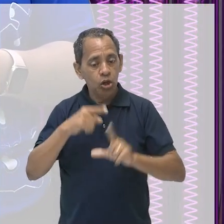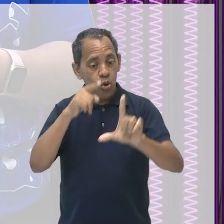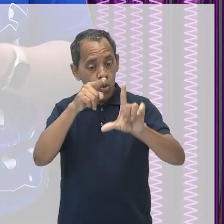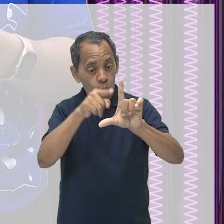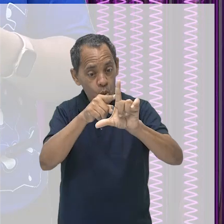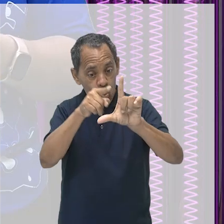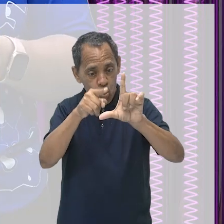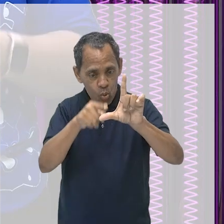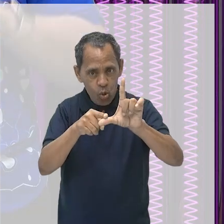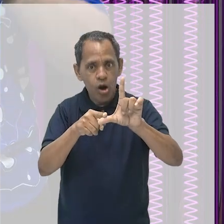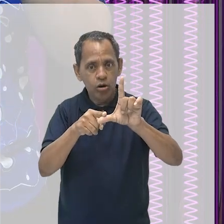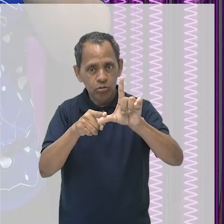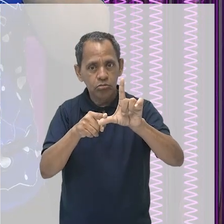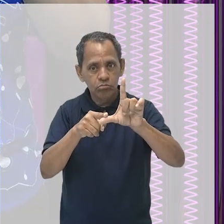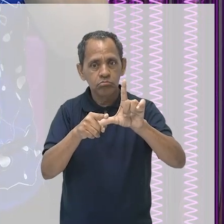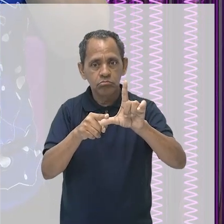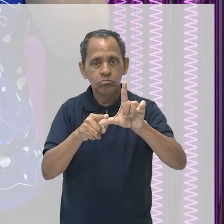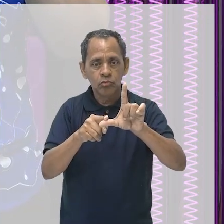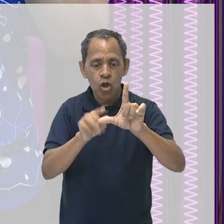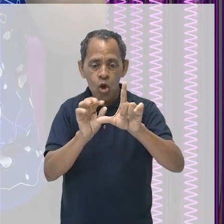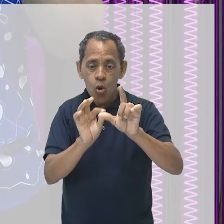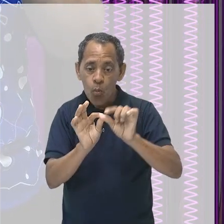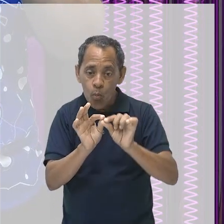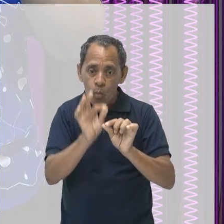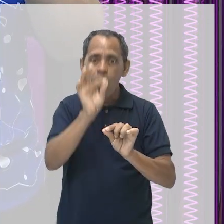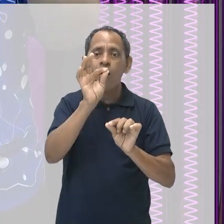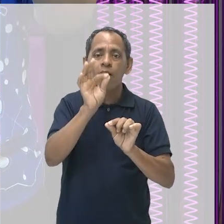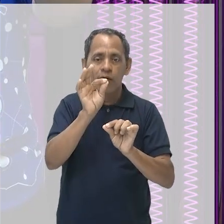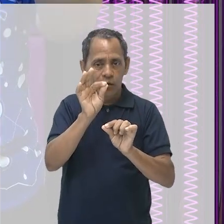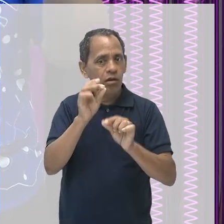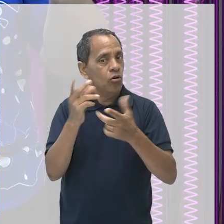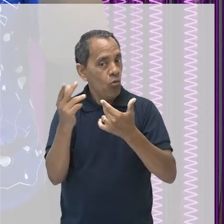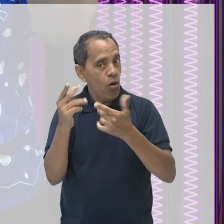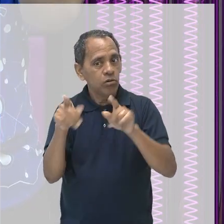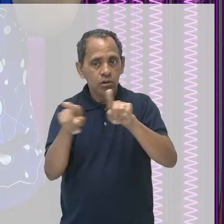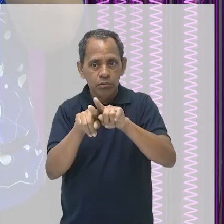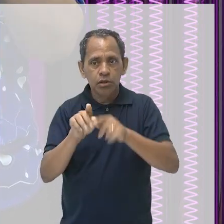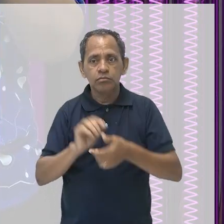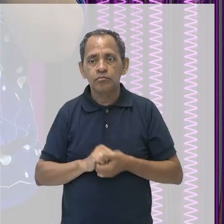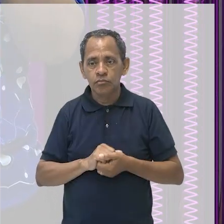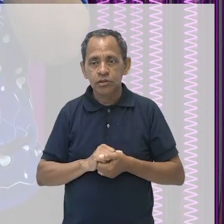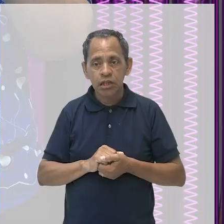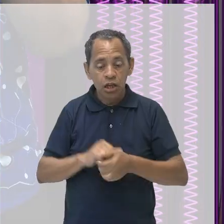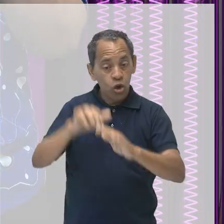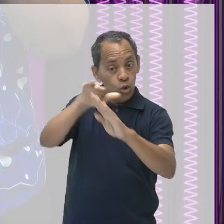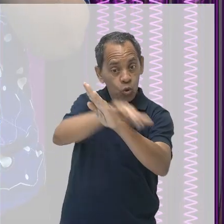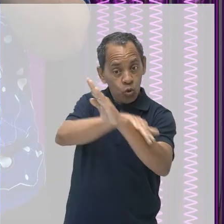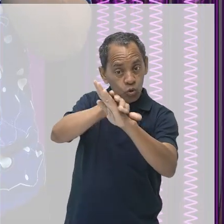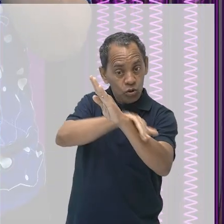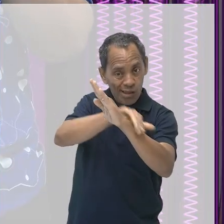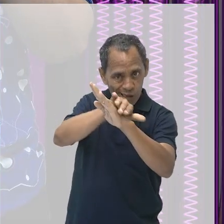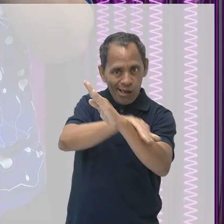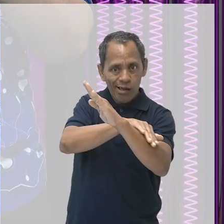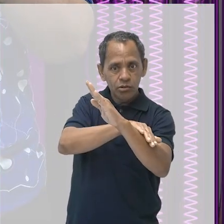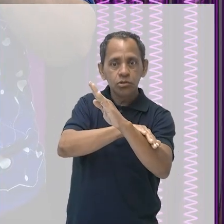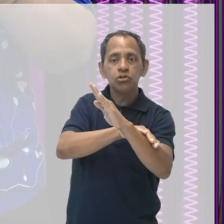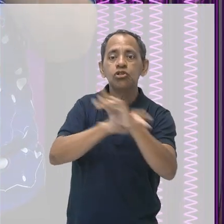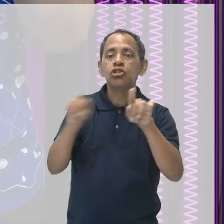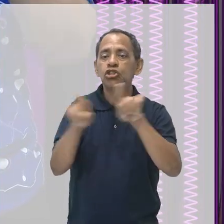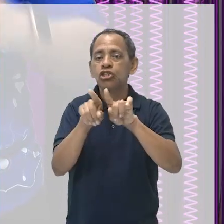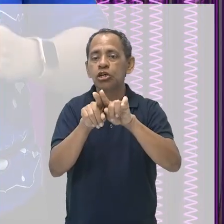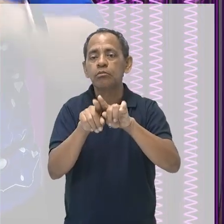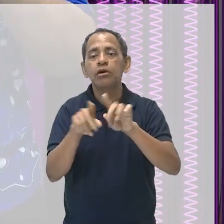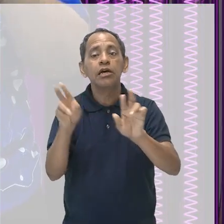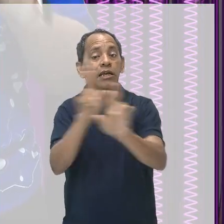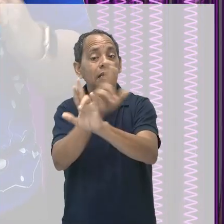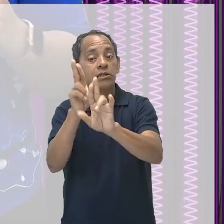ângulo congruente, cada um eles têm o mesmo ângulo, e os lados que esse ângulo está compreendido,